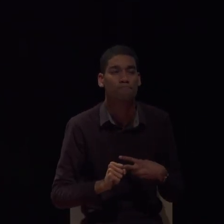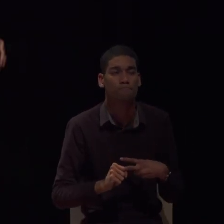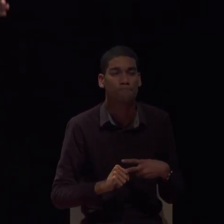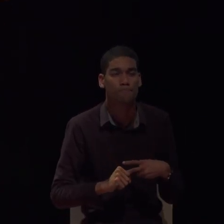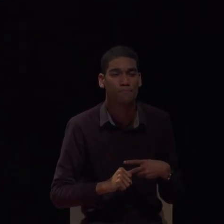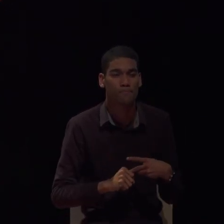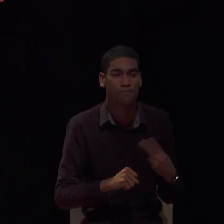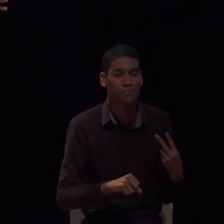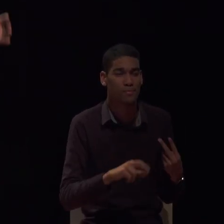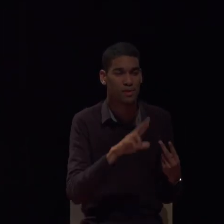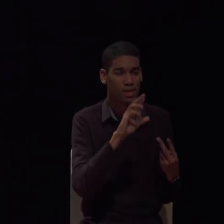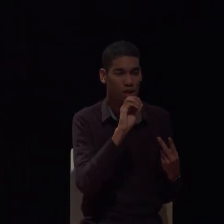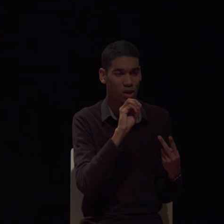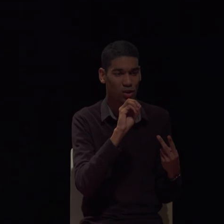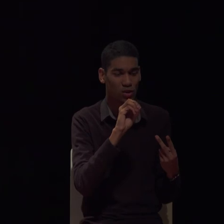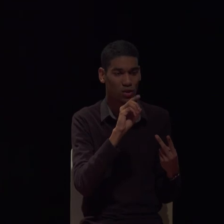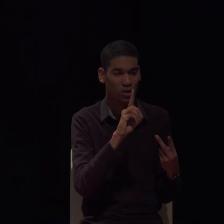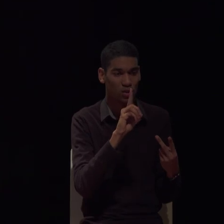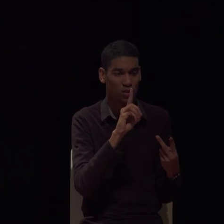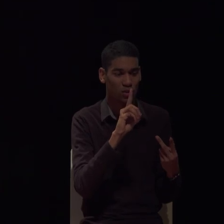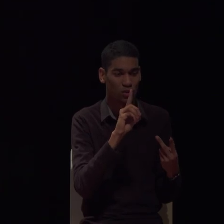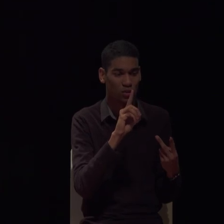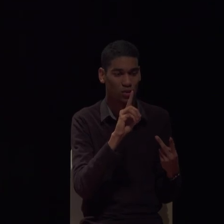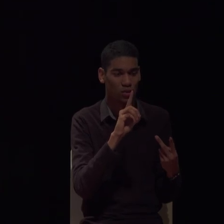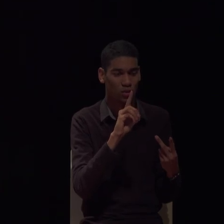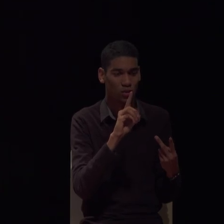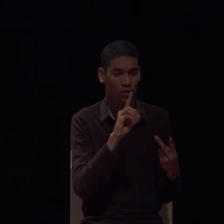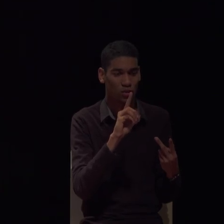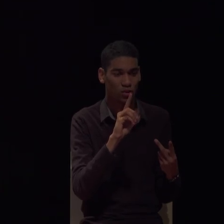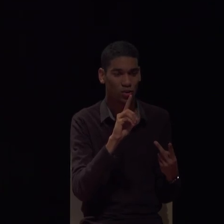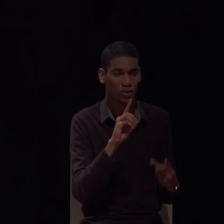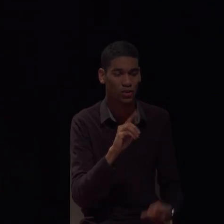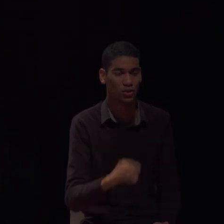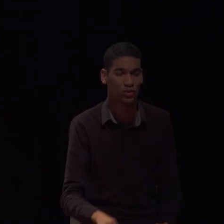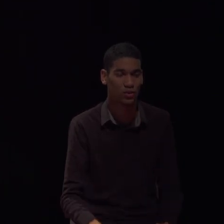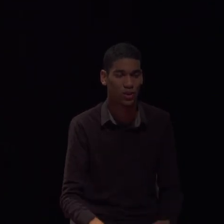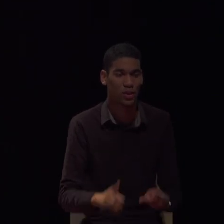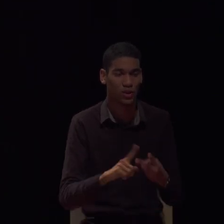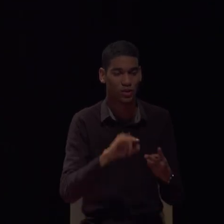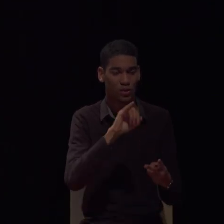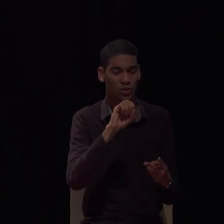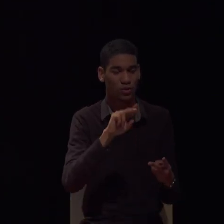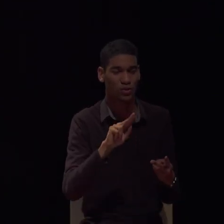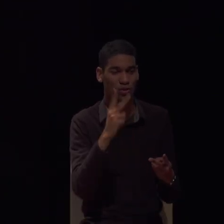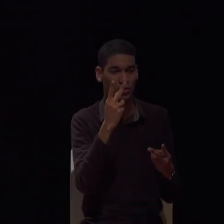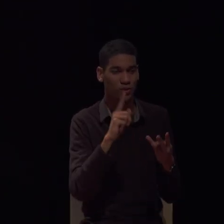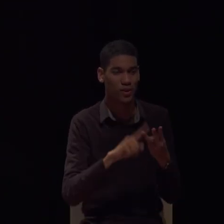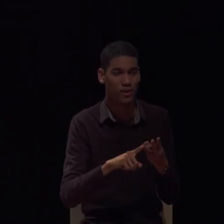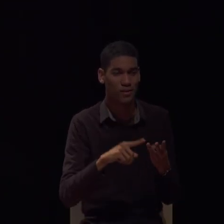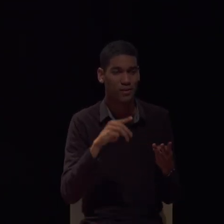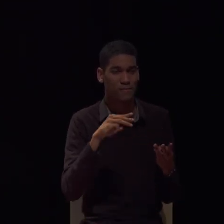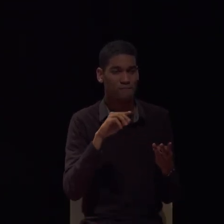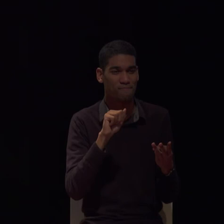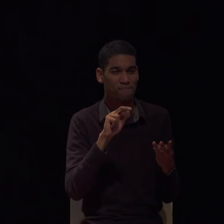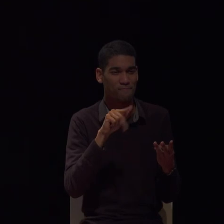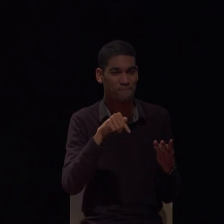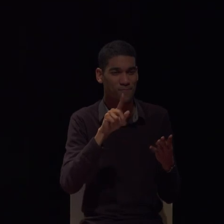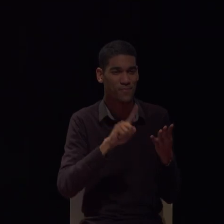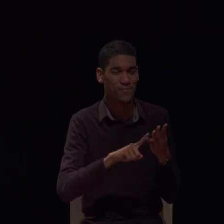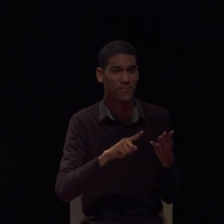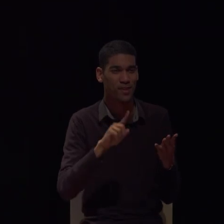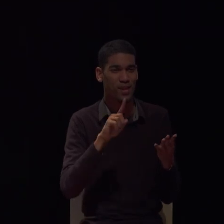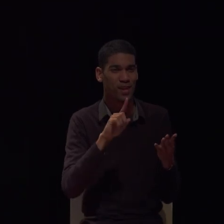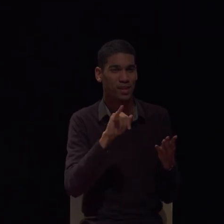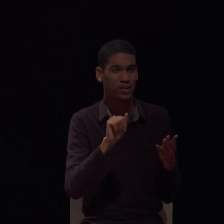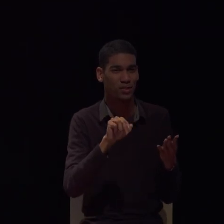dionne warwick johnny boy queimar nova né é mais nova eu acho maringay james brown